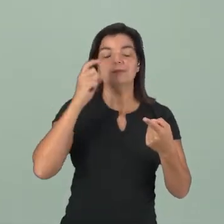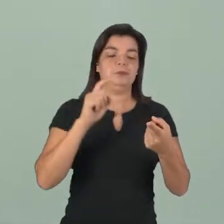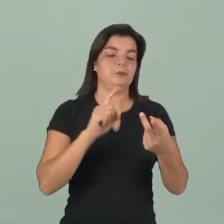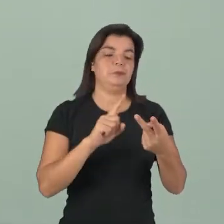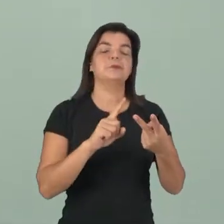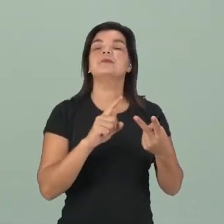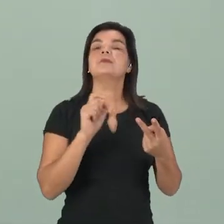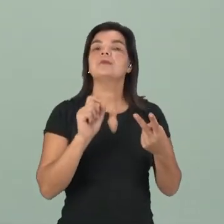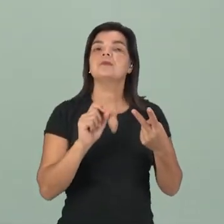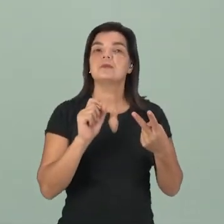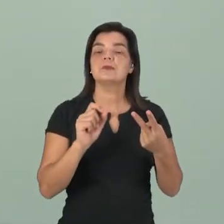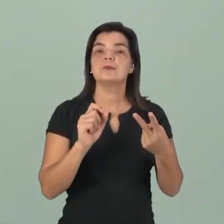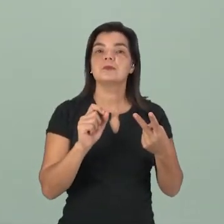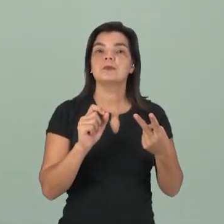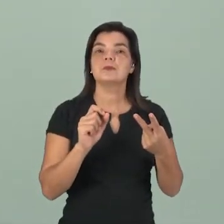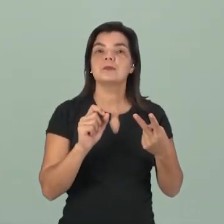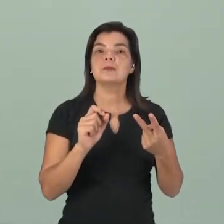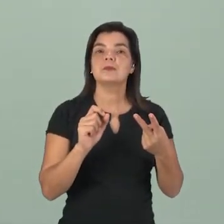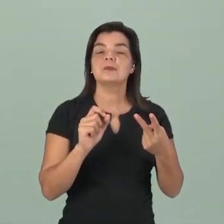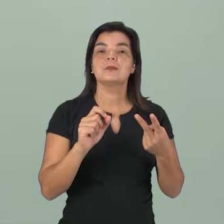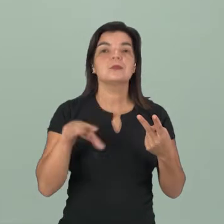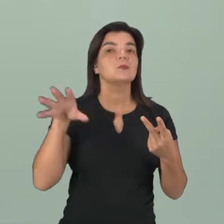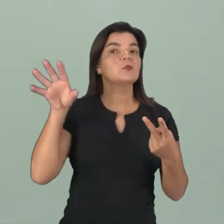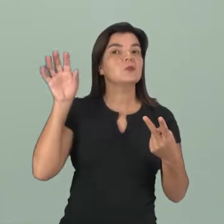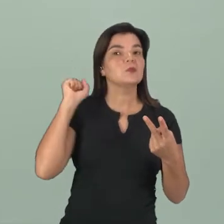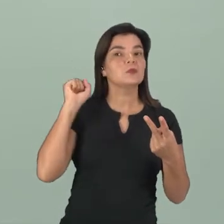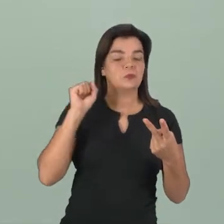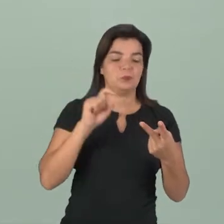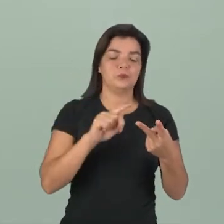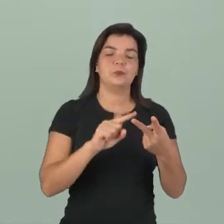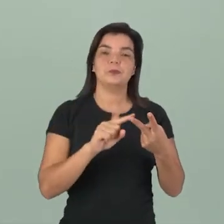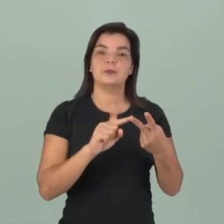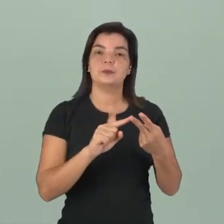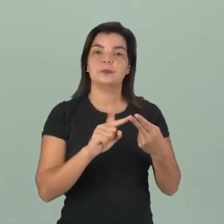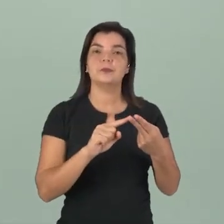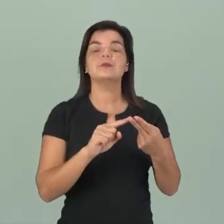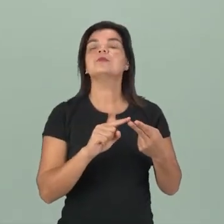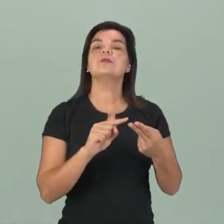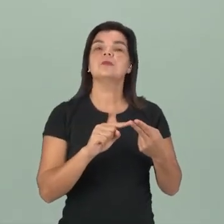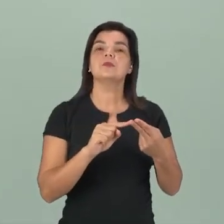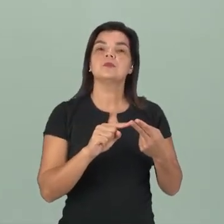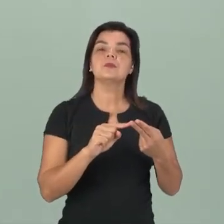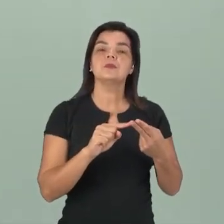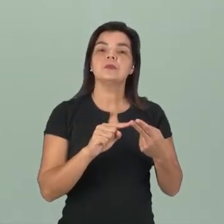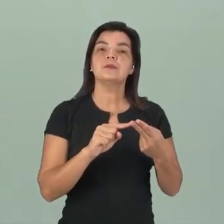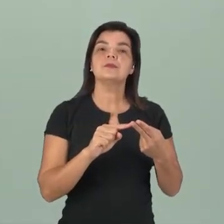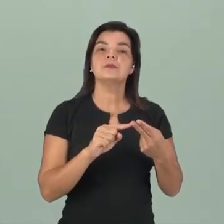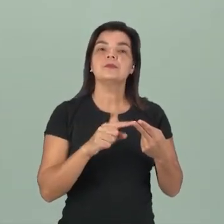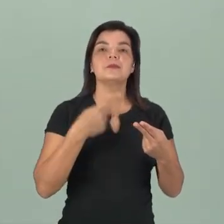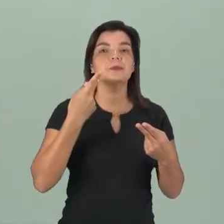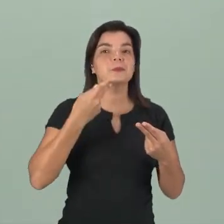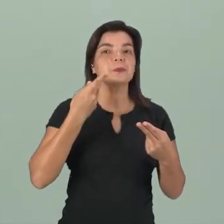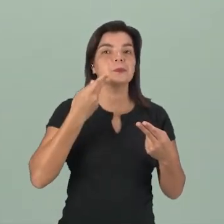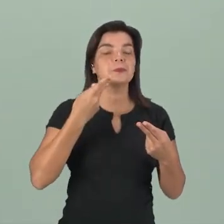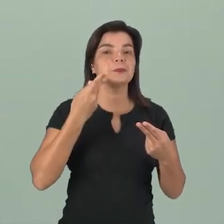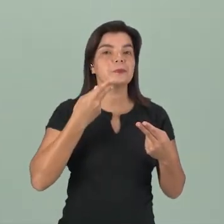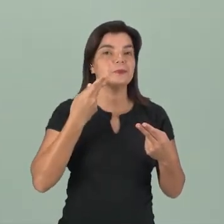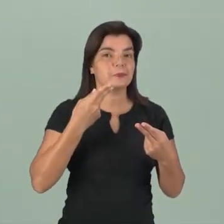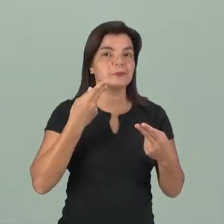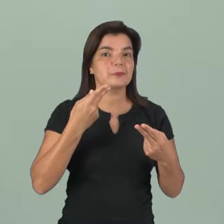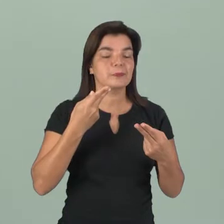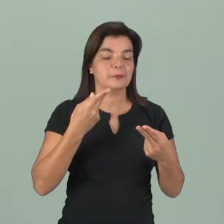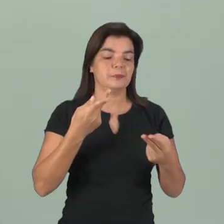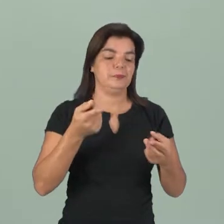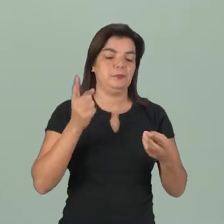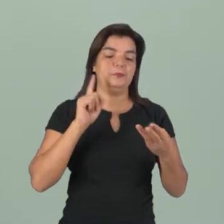né, que é de escutar, né, escutar. Temos a capacidade de hablar, ou seja, né,